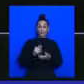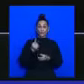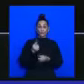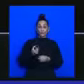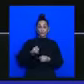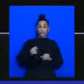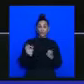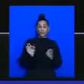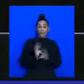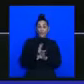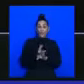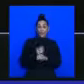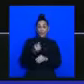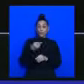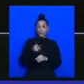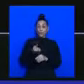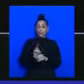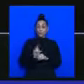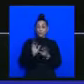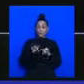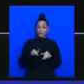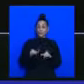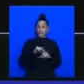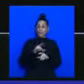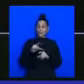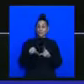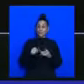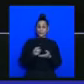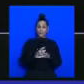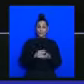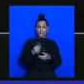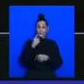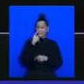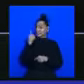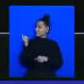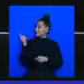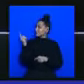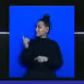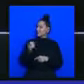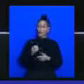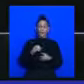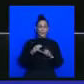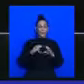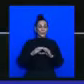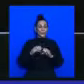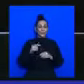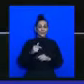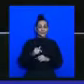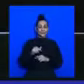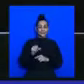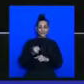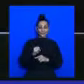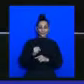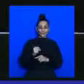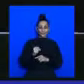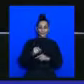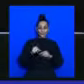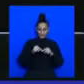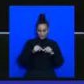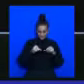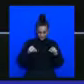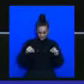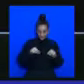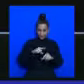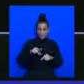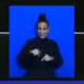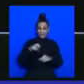número. Última bola para fecharmos o sorteio da quina. Vem chegando, 78. Bola 78. Temos as